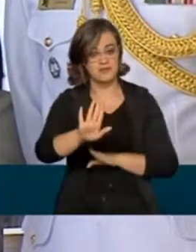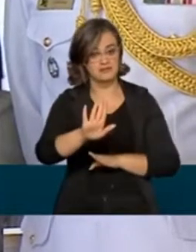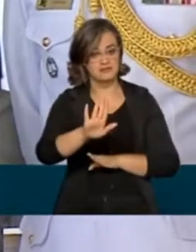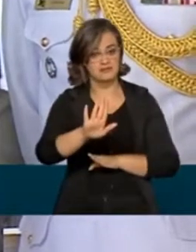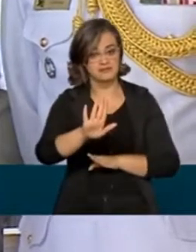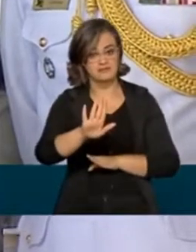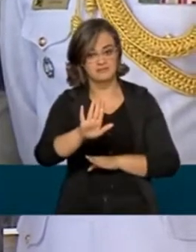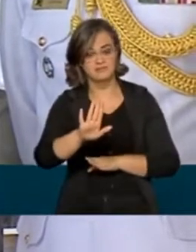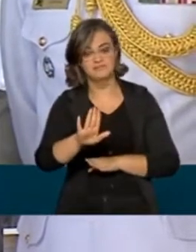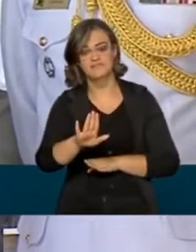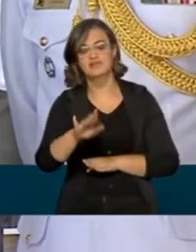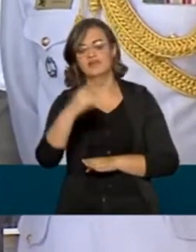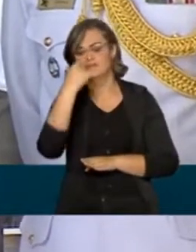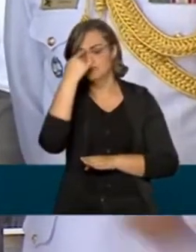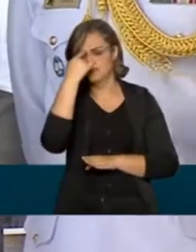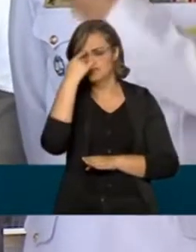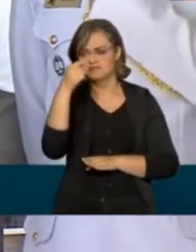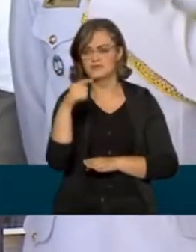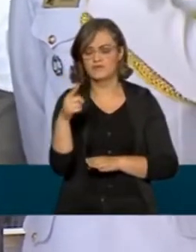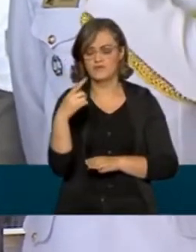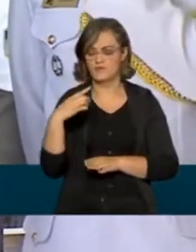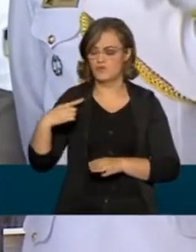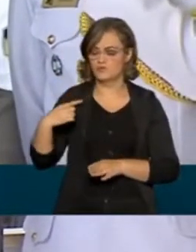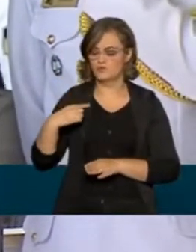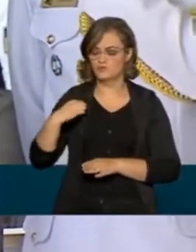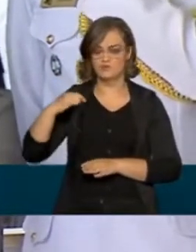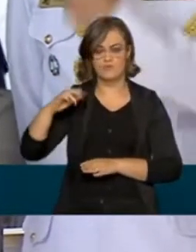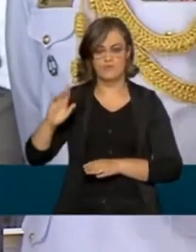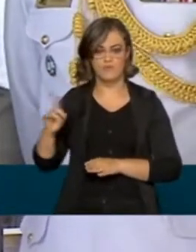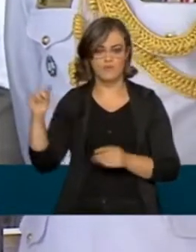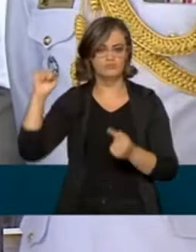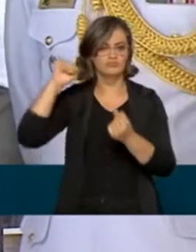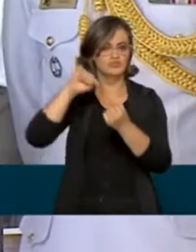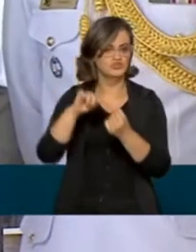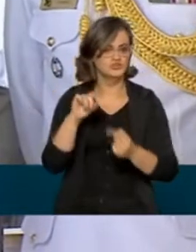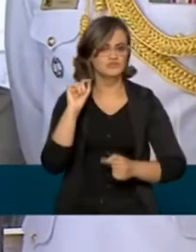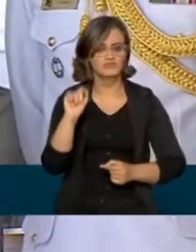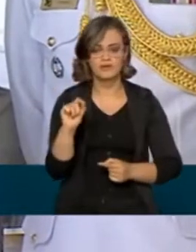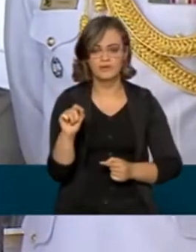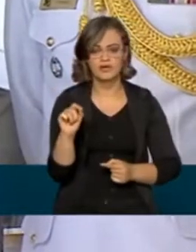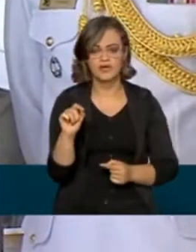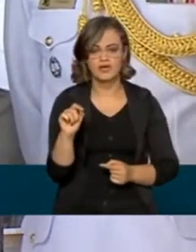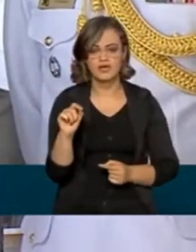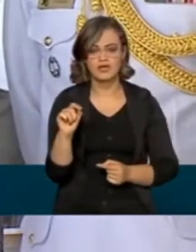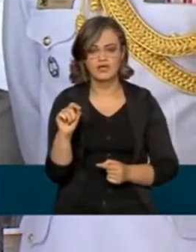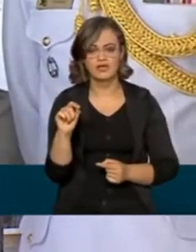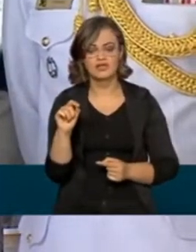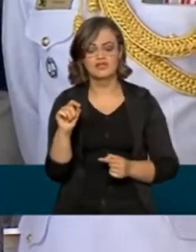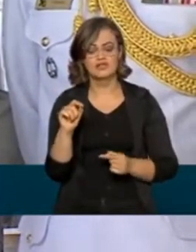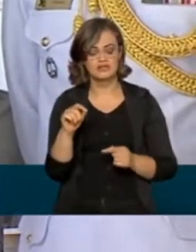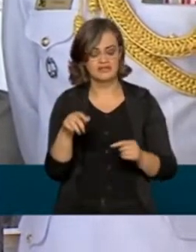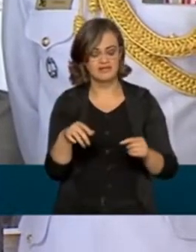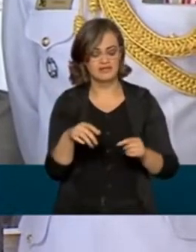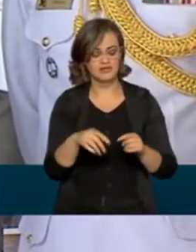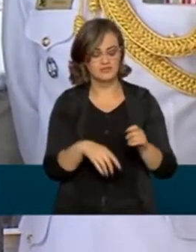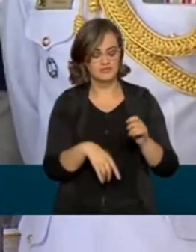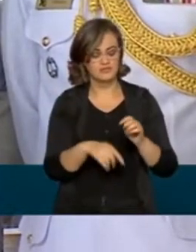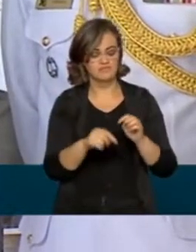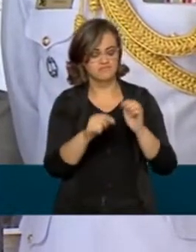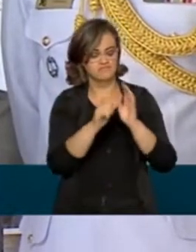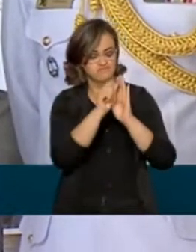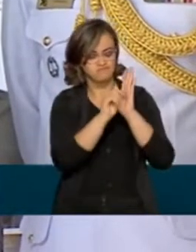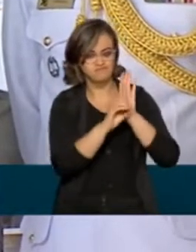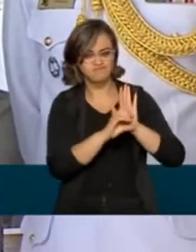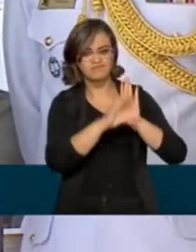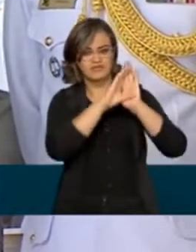é perente a amplitude de nossa missão e sua importância na preservação do patrimônio que recebemos de